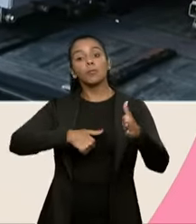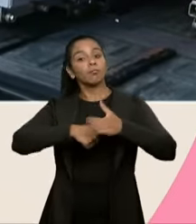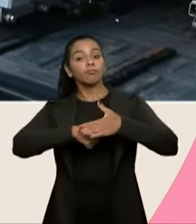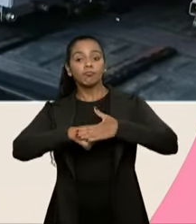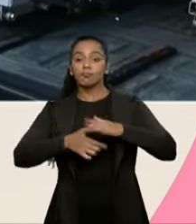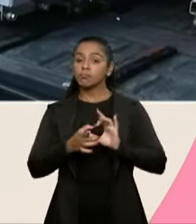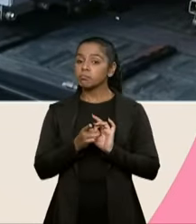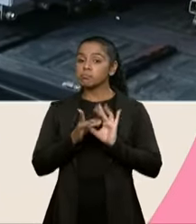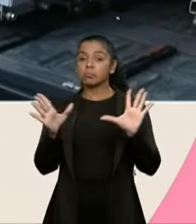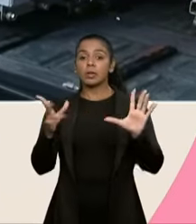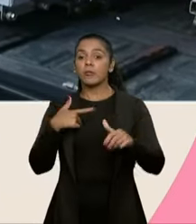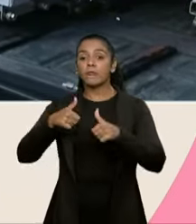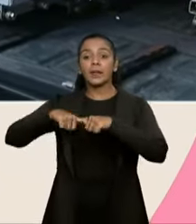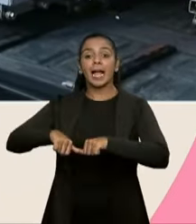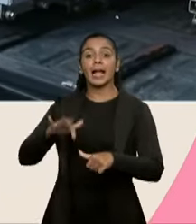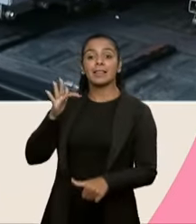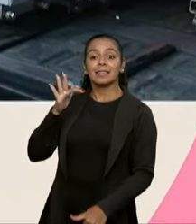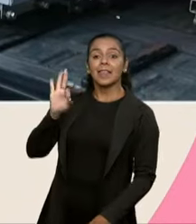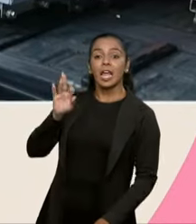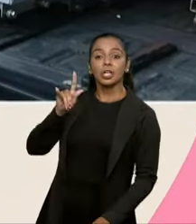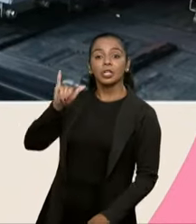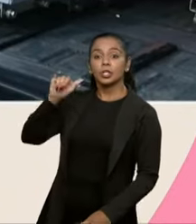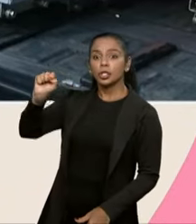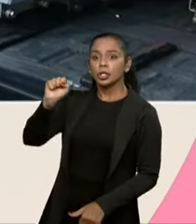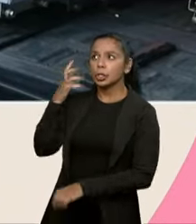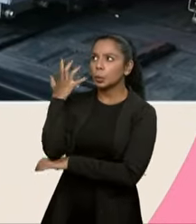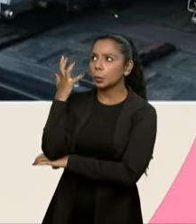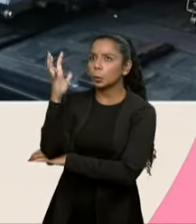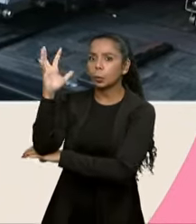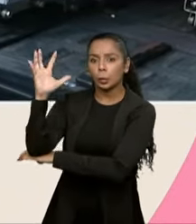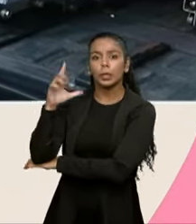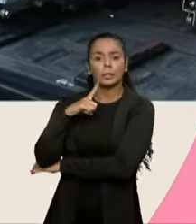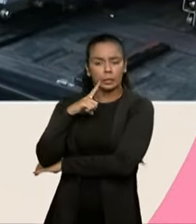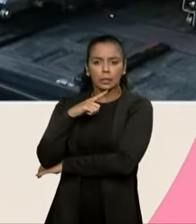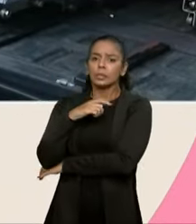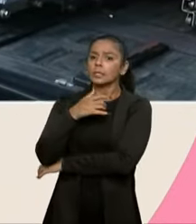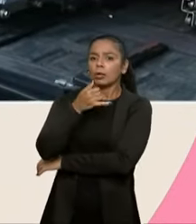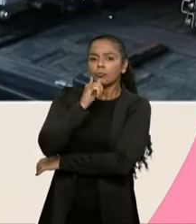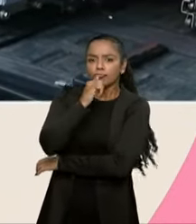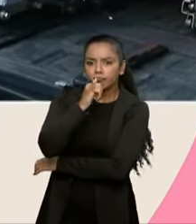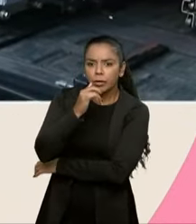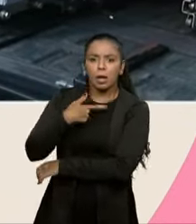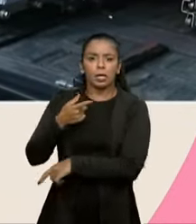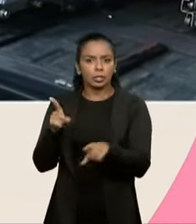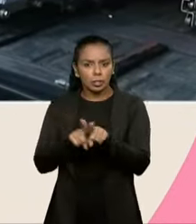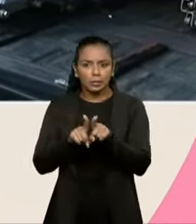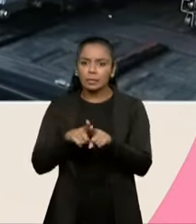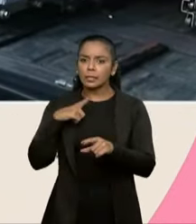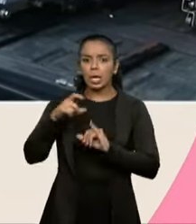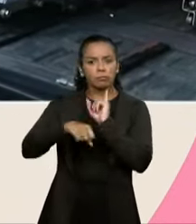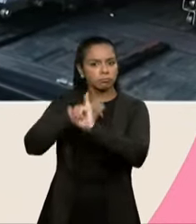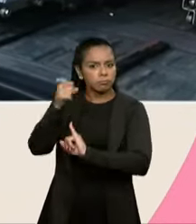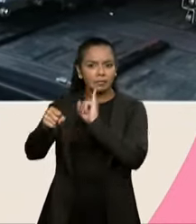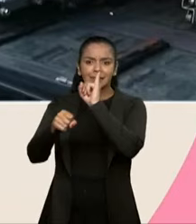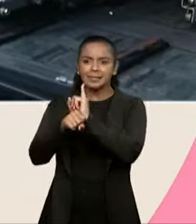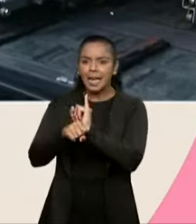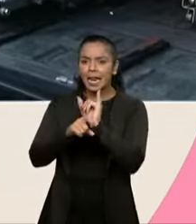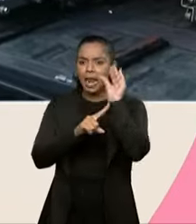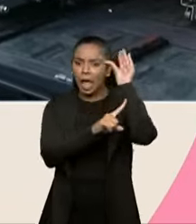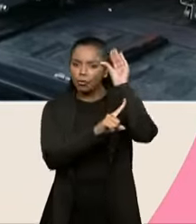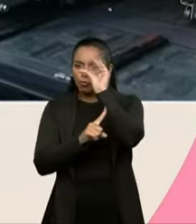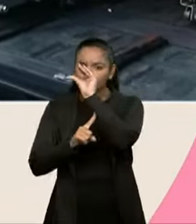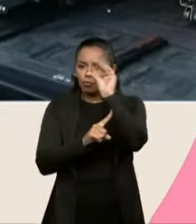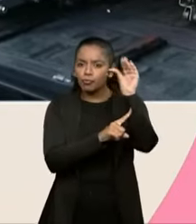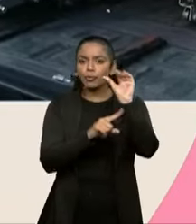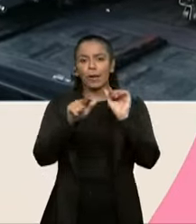eu tenho autonomia para ficar 10 dias no mato com energia, eu tenho bateria, eu tenho gerador, eu tenho internet por satélite, entendeu? Ai, aqui mostra, aqui Muca, onde sai a comidinha, que